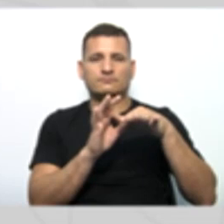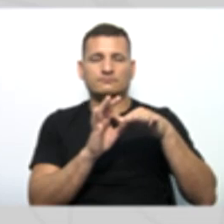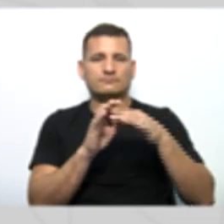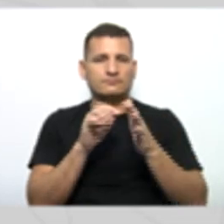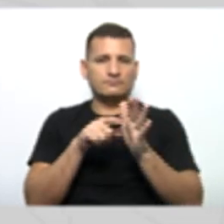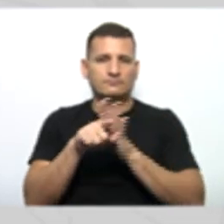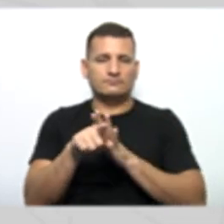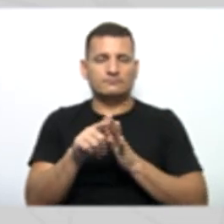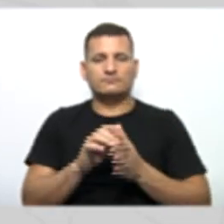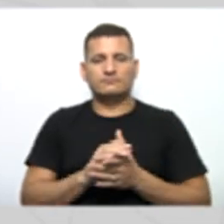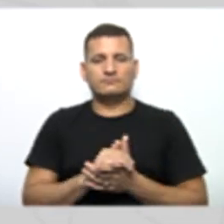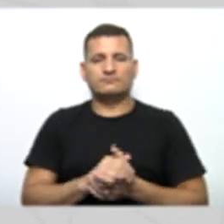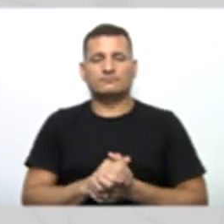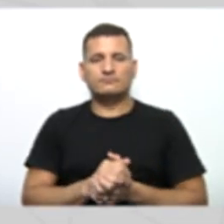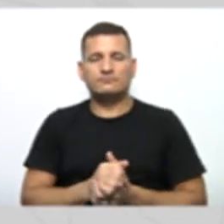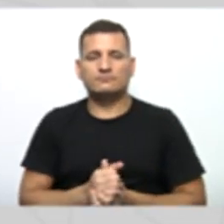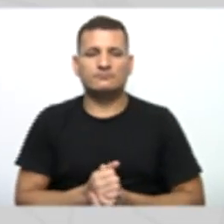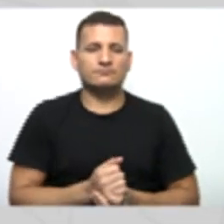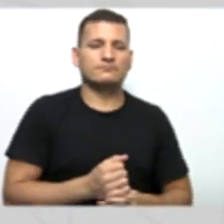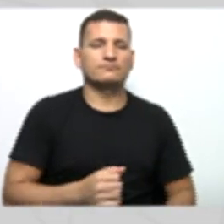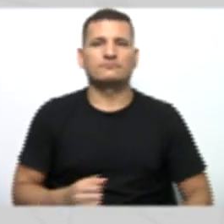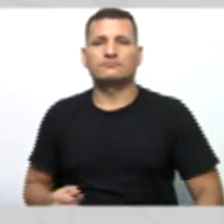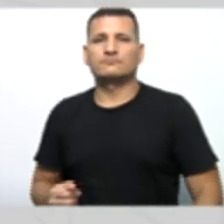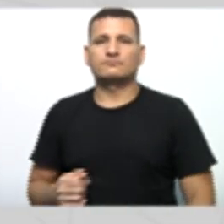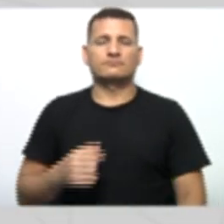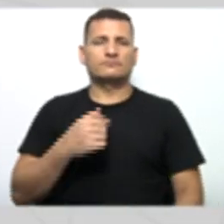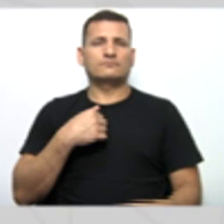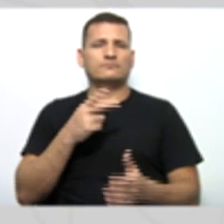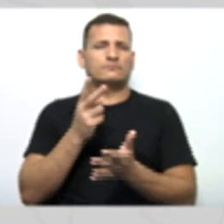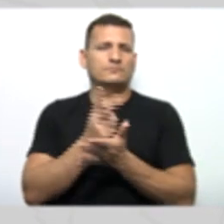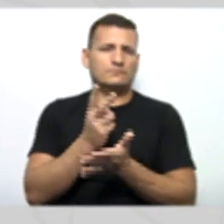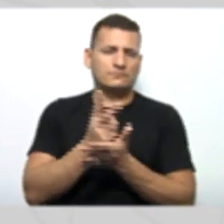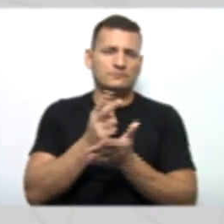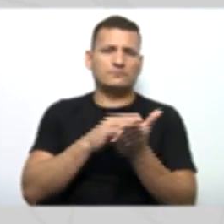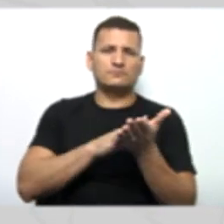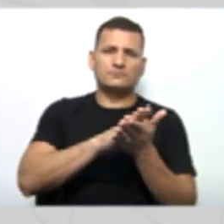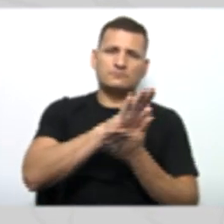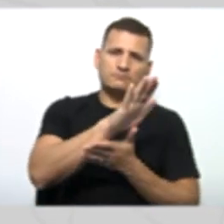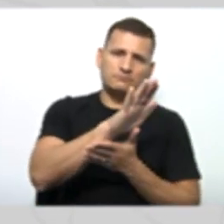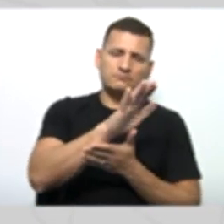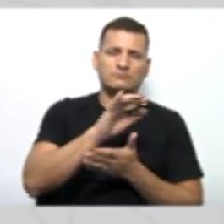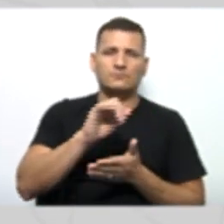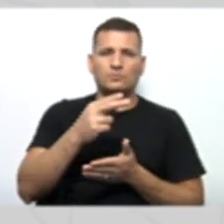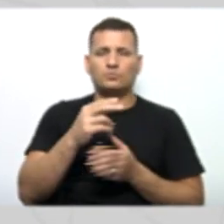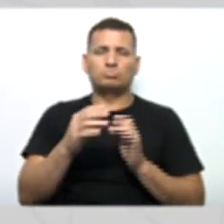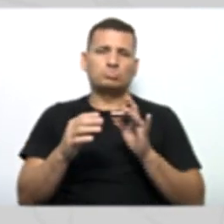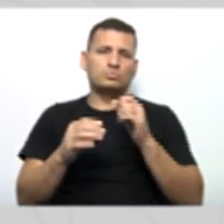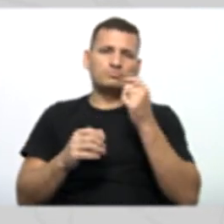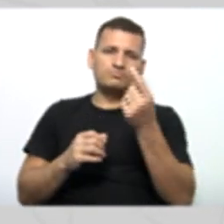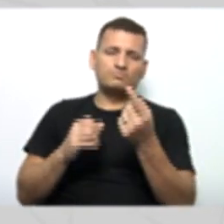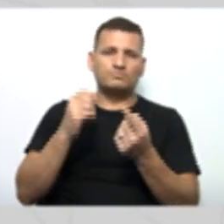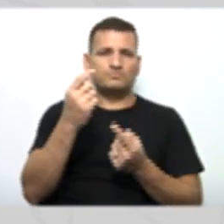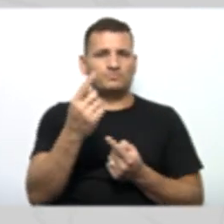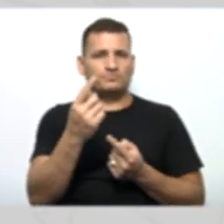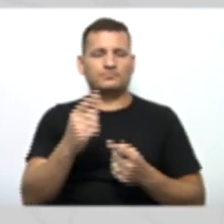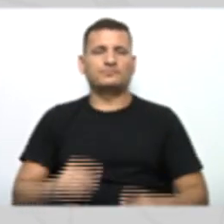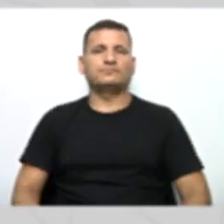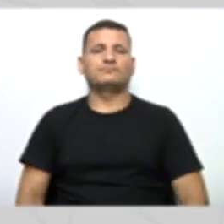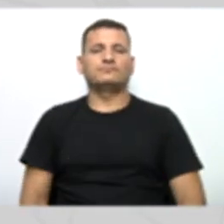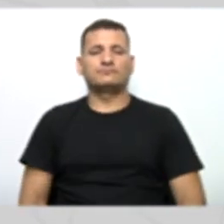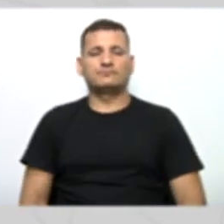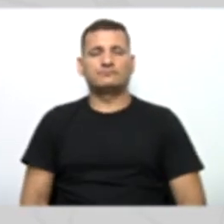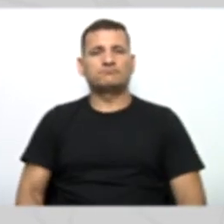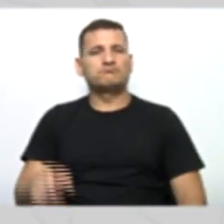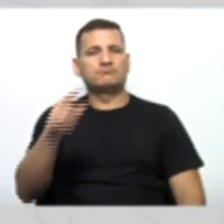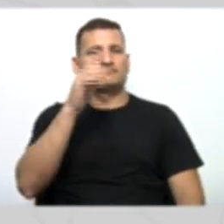vocês. Eu sempre vou imprimir cardápio ou quando eu achar necessário?